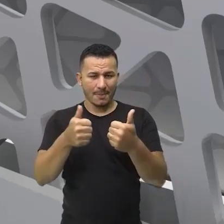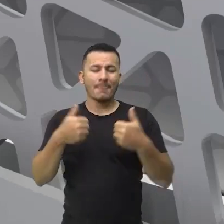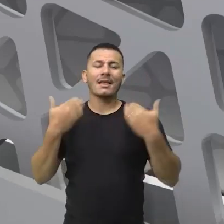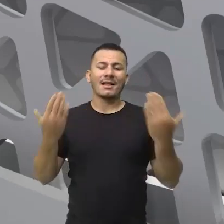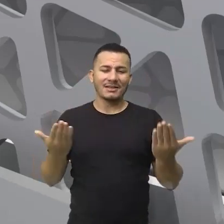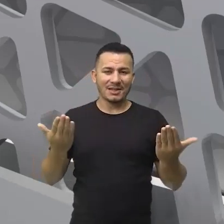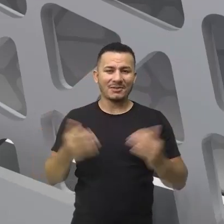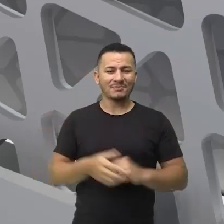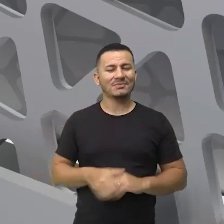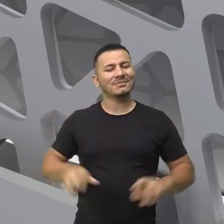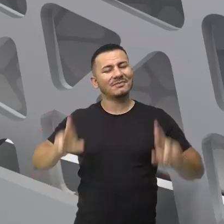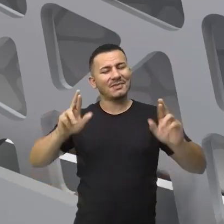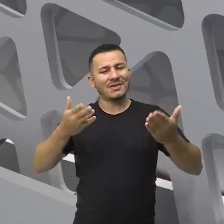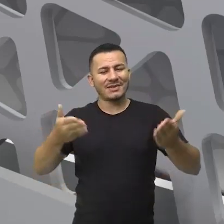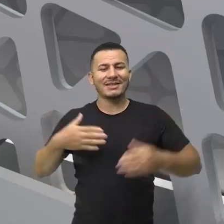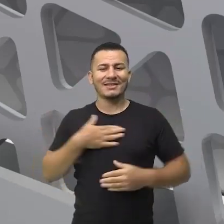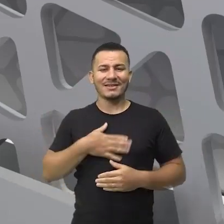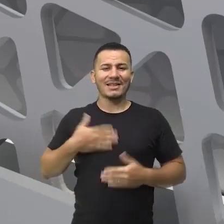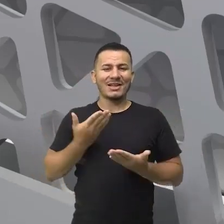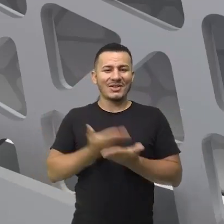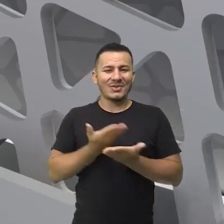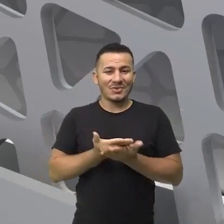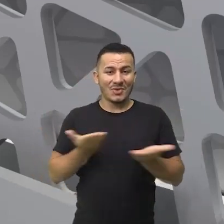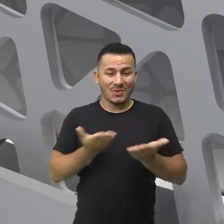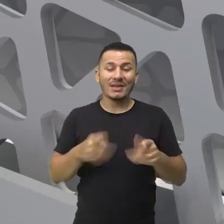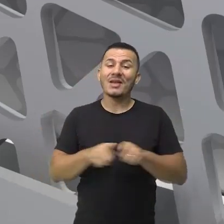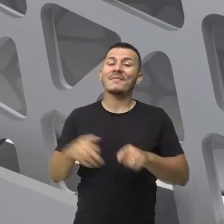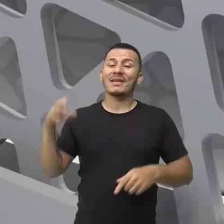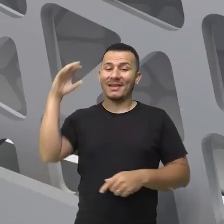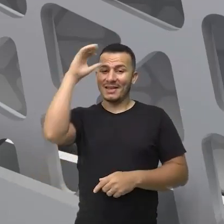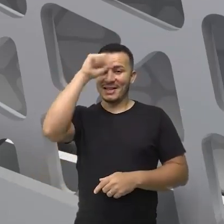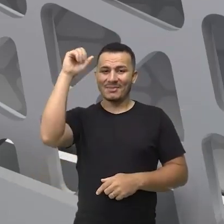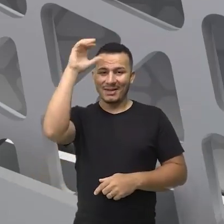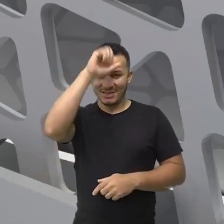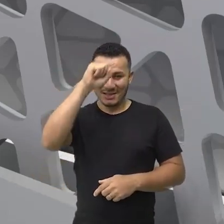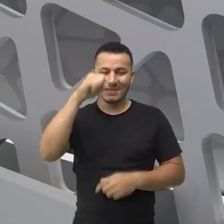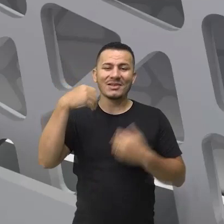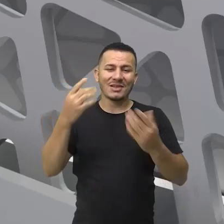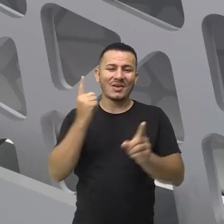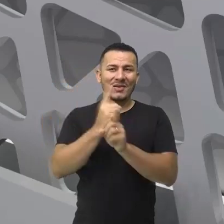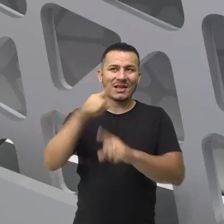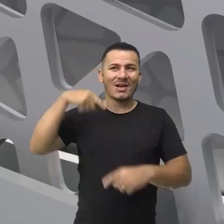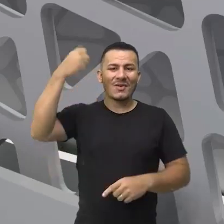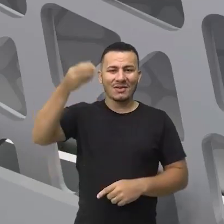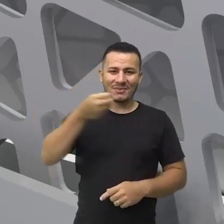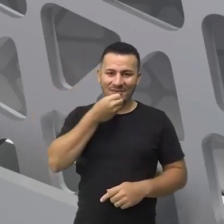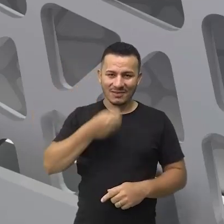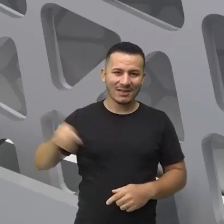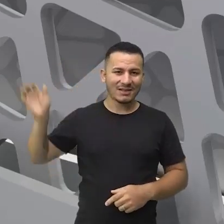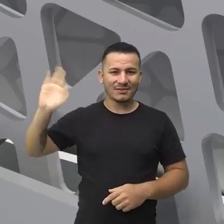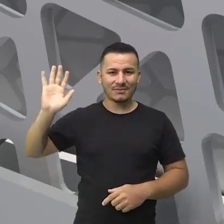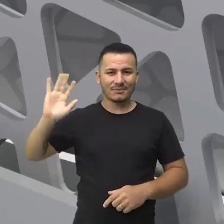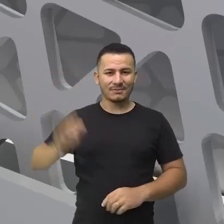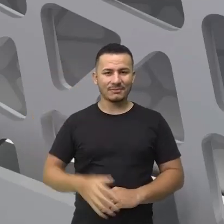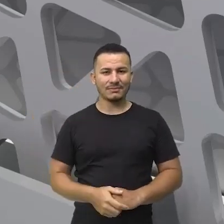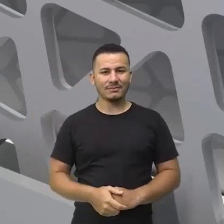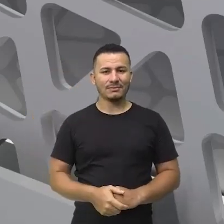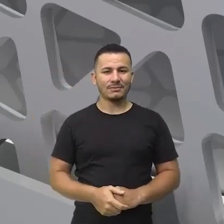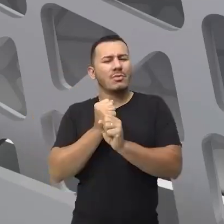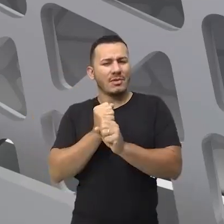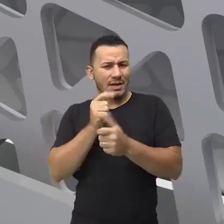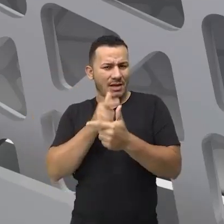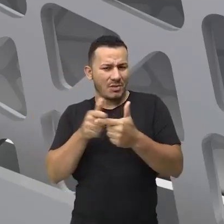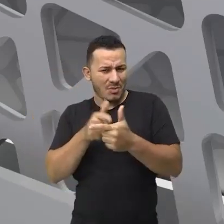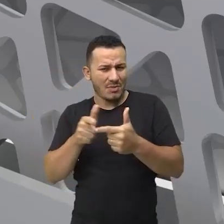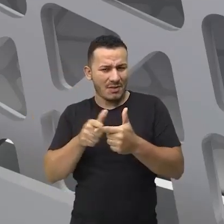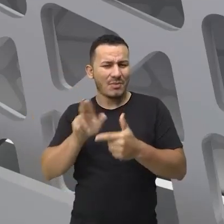bom? E para a gente reduzir, a gente vai sempre dividir as coordenadas dos vértices do polígono que nós